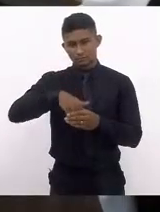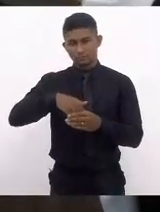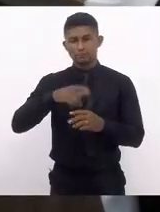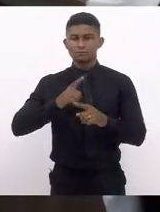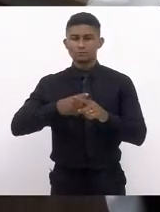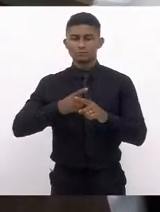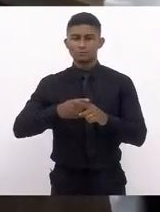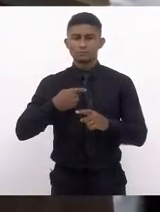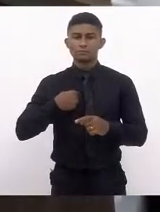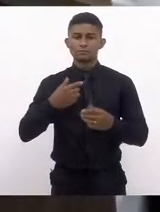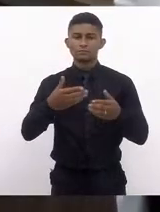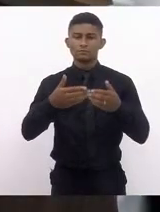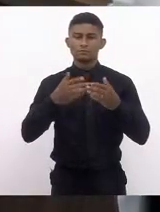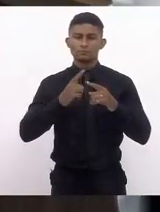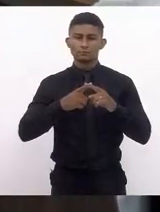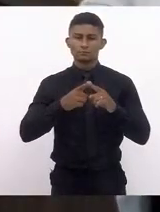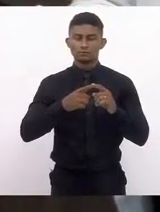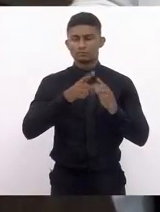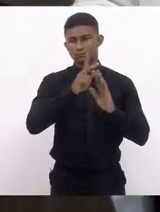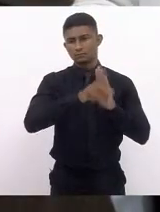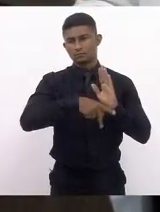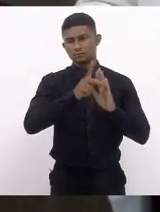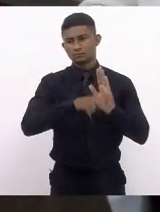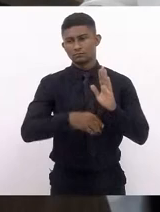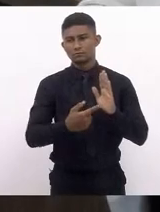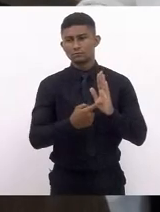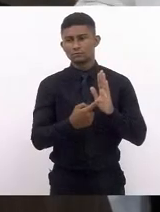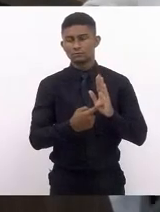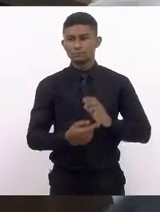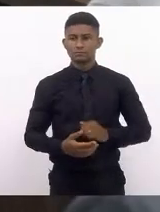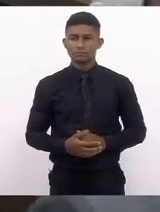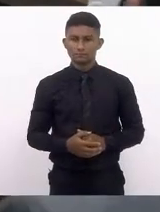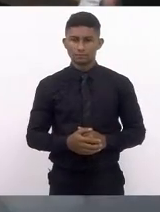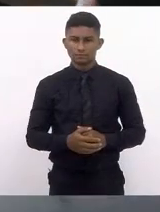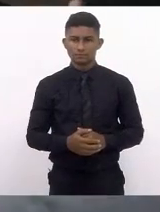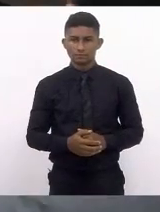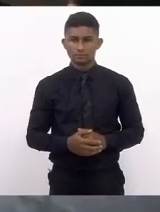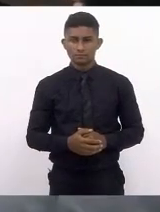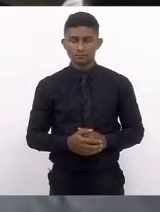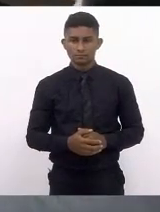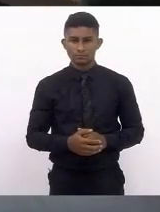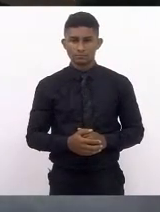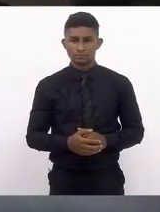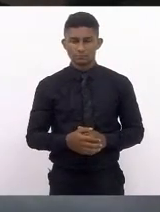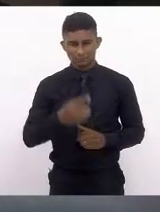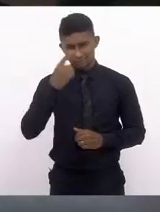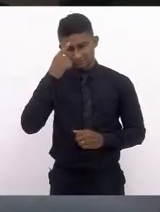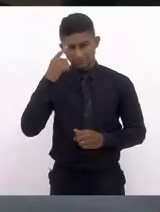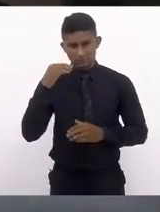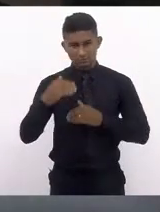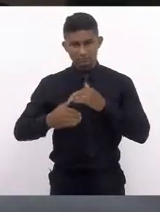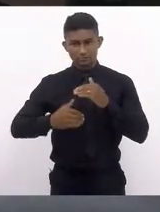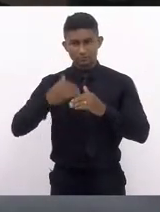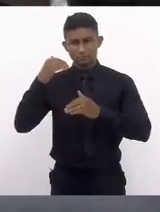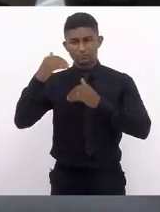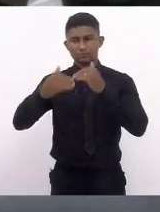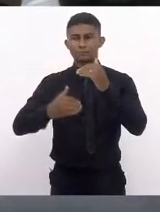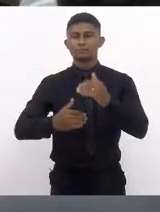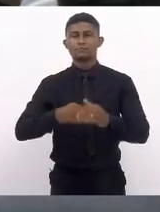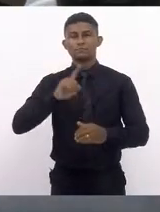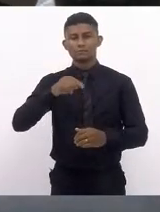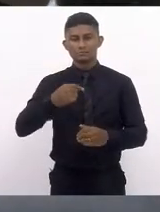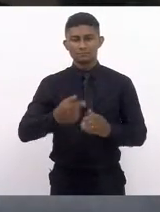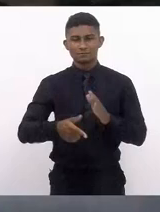porque este projeto e o aquilo que avançou foi uma